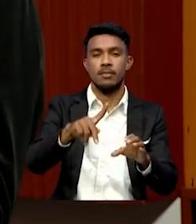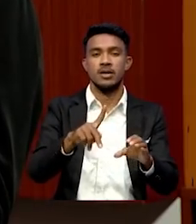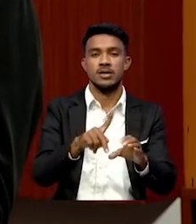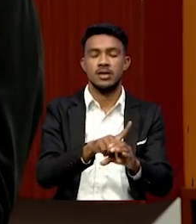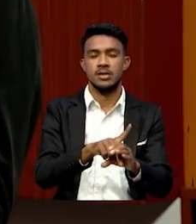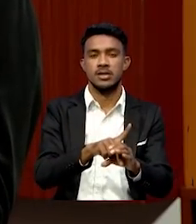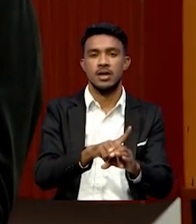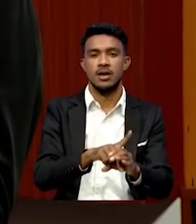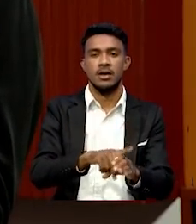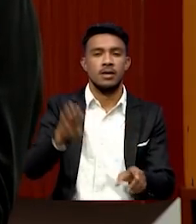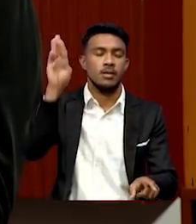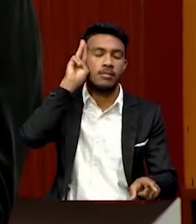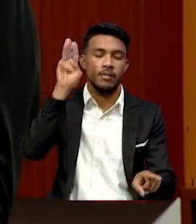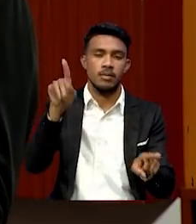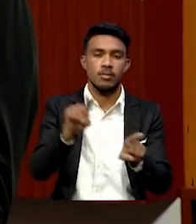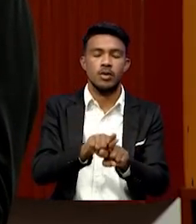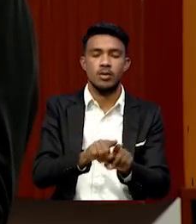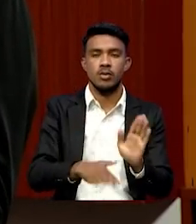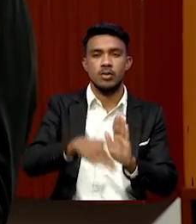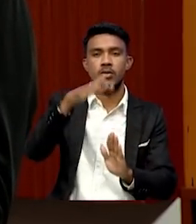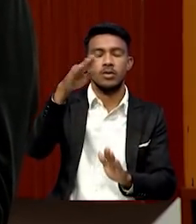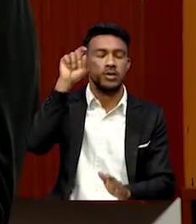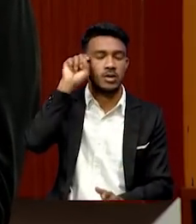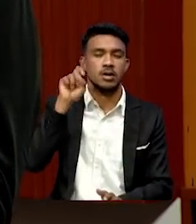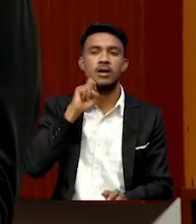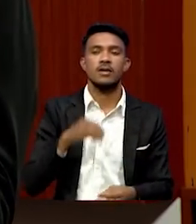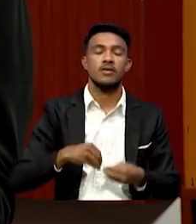Mão Bote Sananian, que foi benção, Tula Liman,